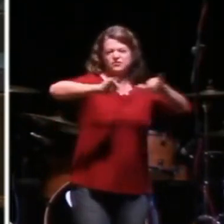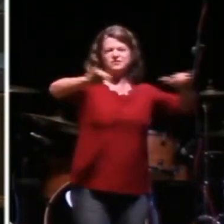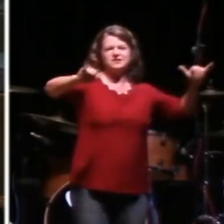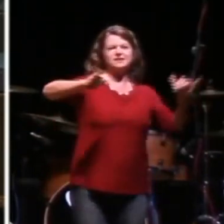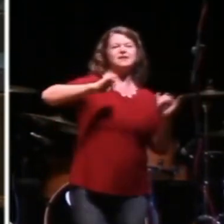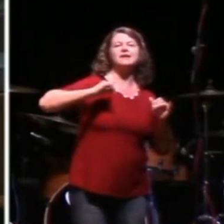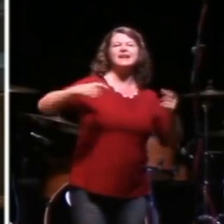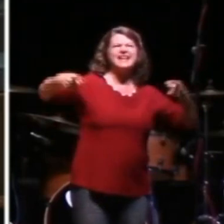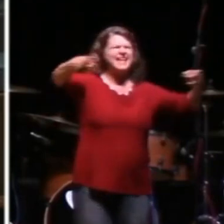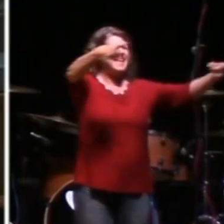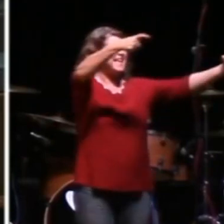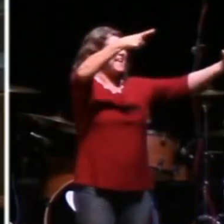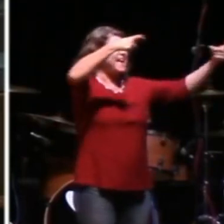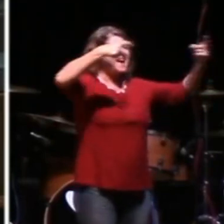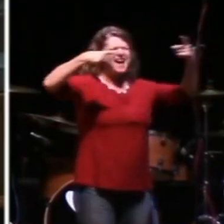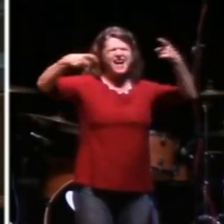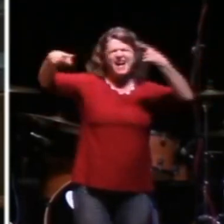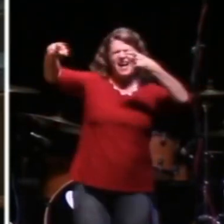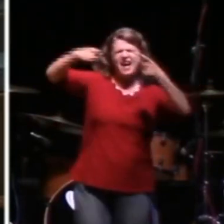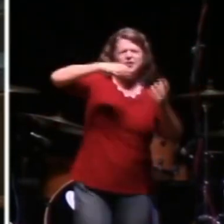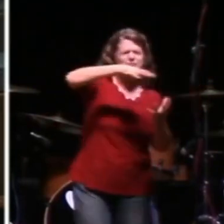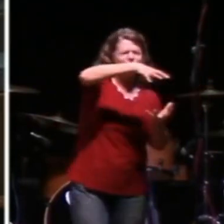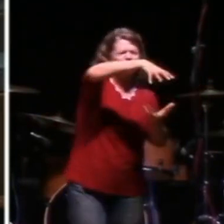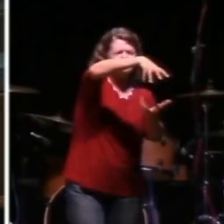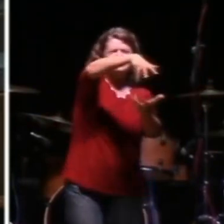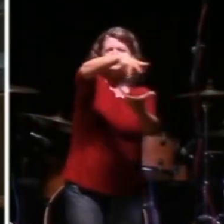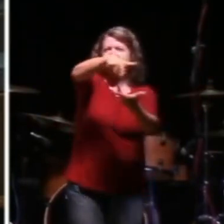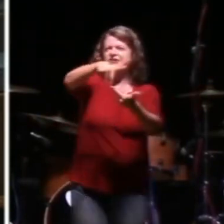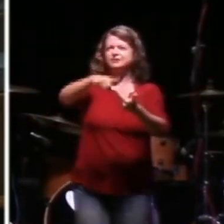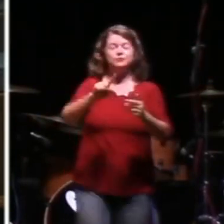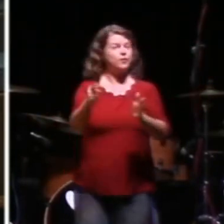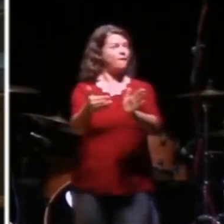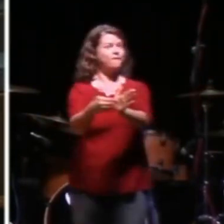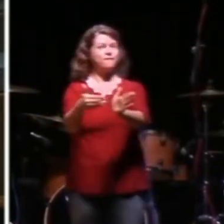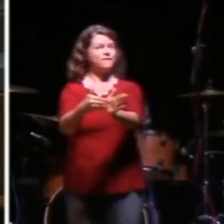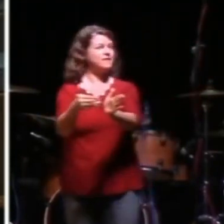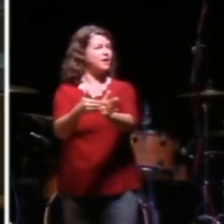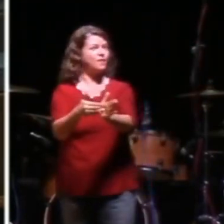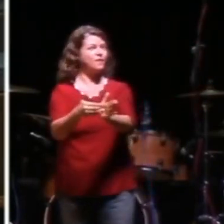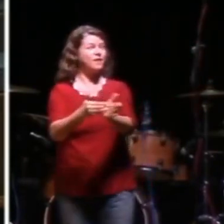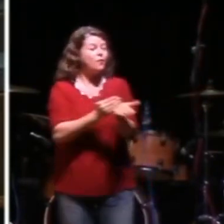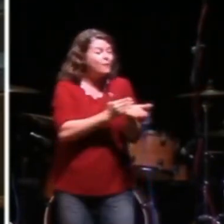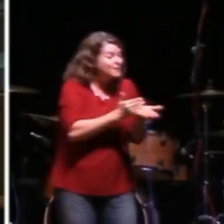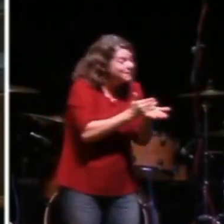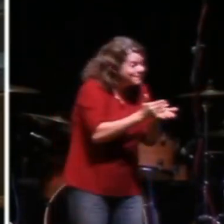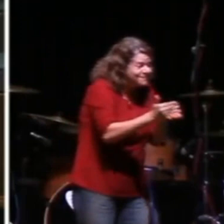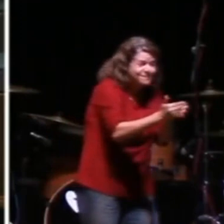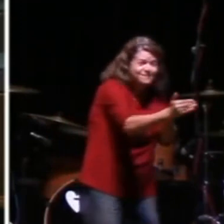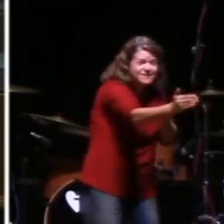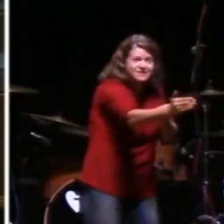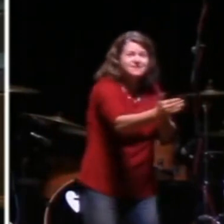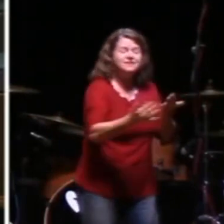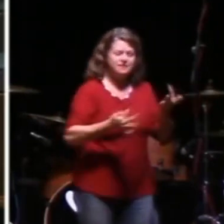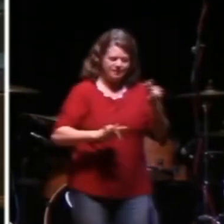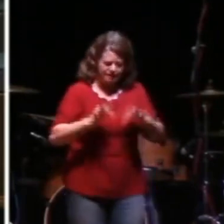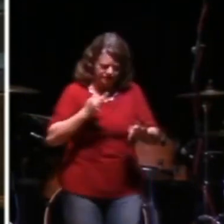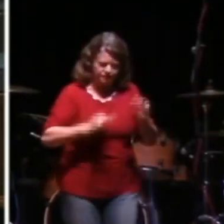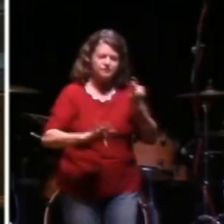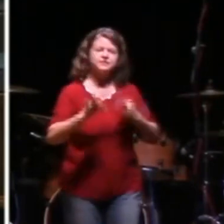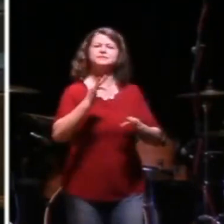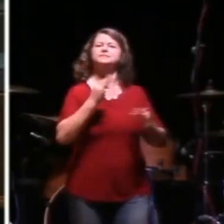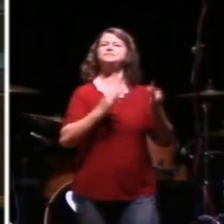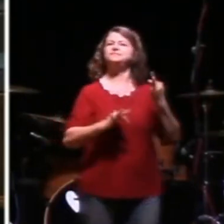o início das dores aqui não é o final das dores aqui ainda estamos no início estamos